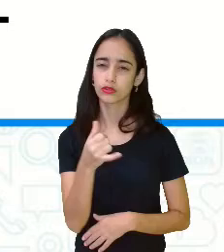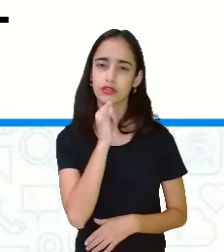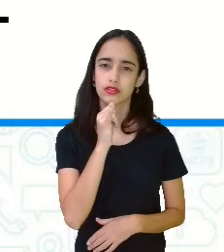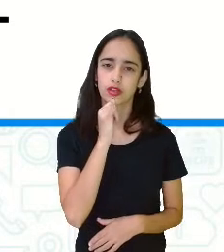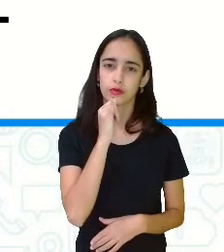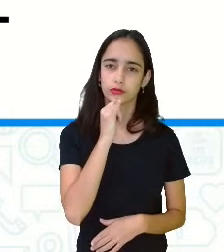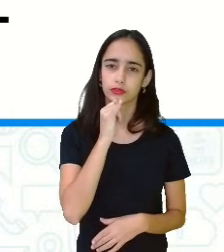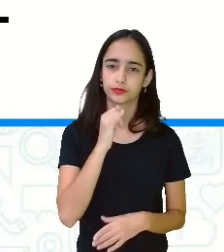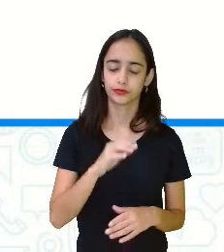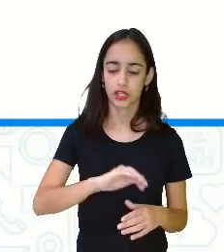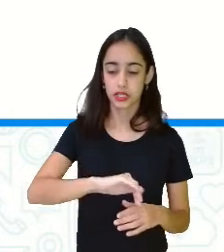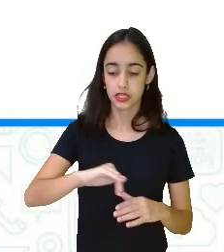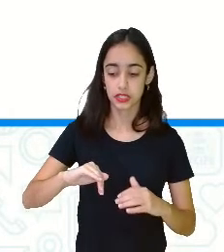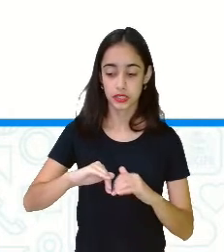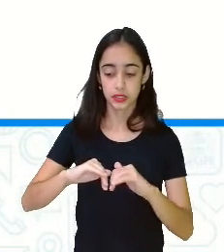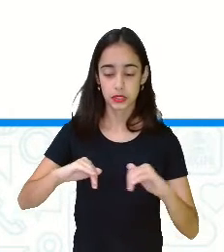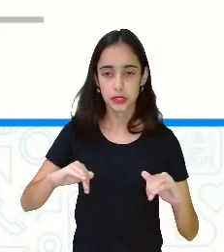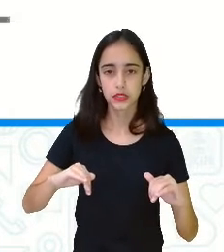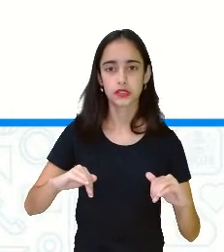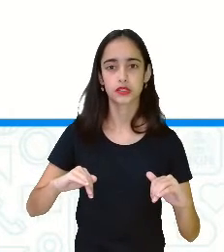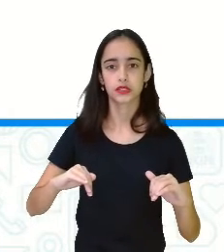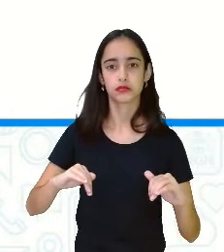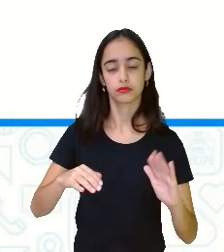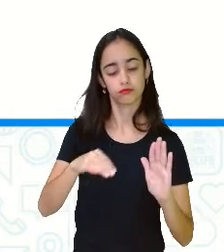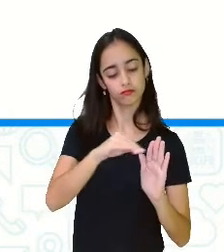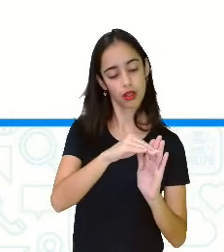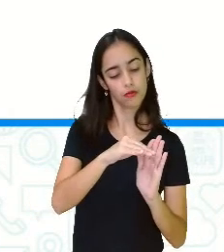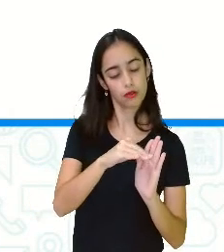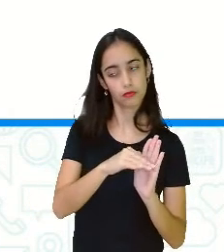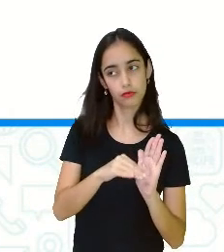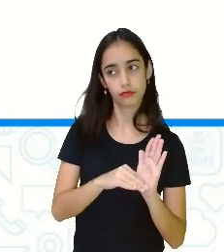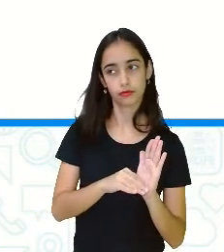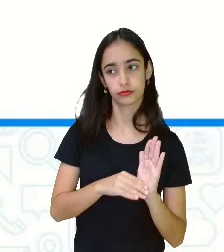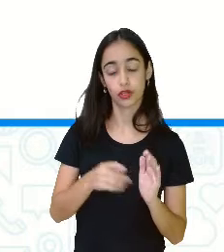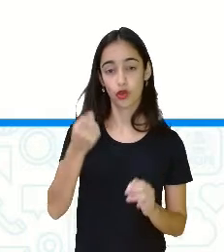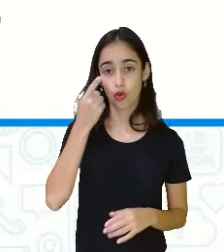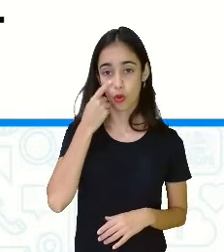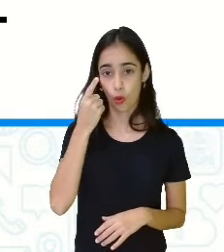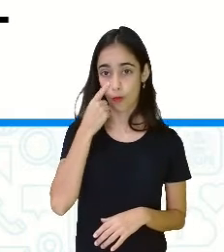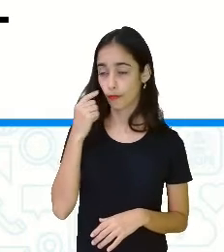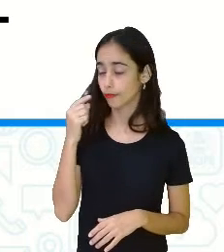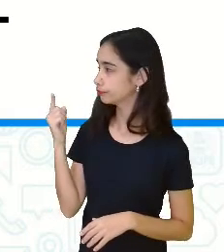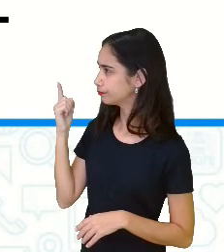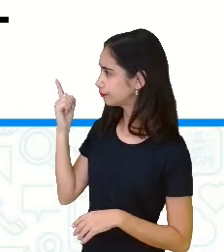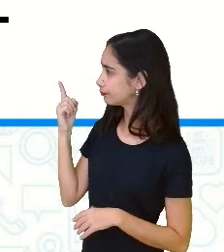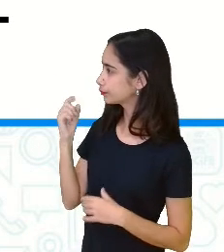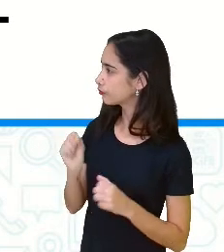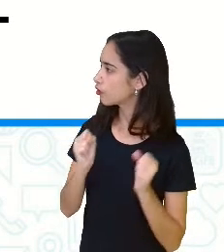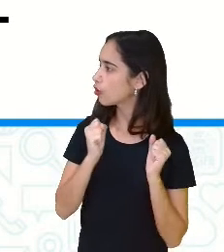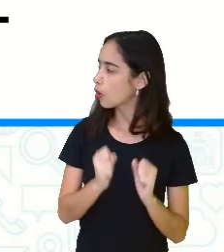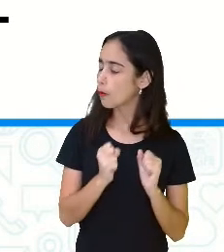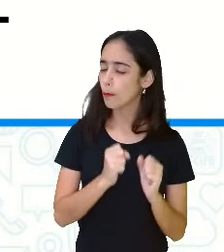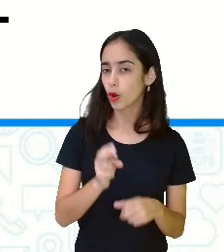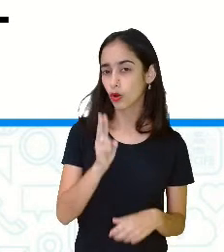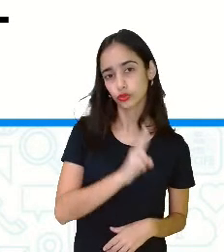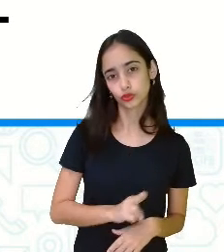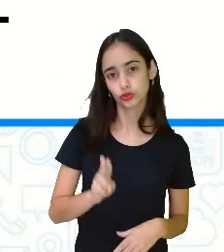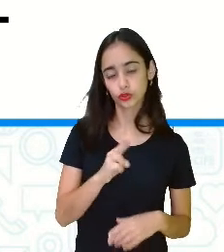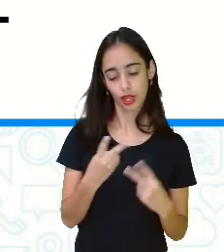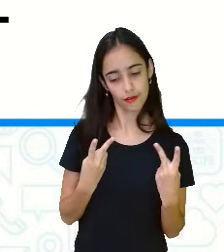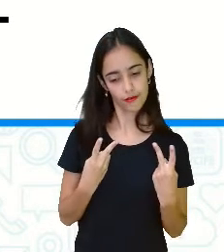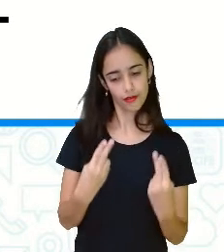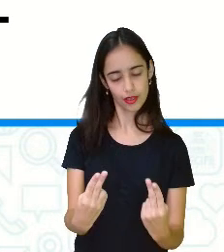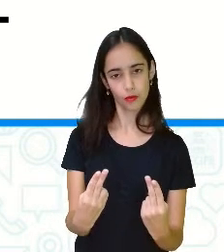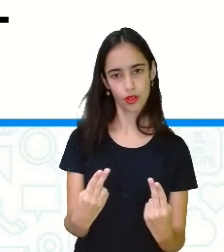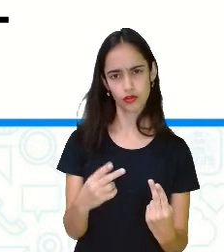em parcelas. Ó. Eu posso utilizar as minhas parcelas iguais, ó. Cada corzinha, só mudei de